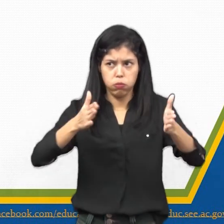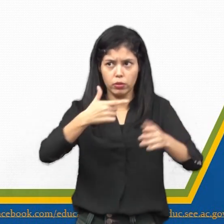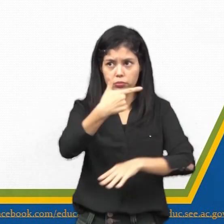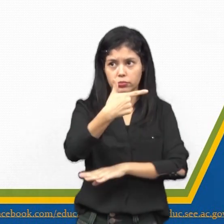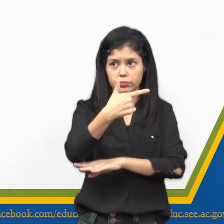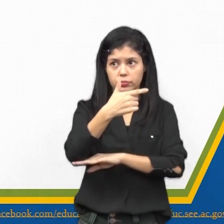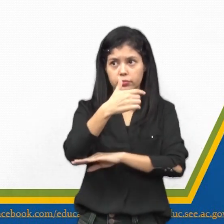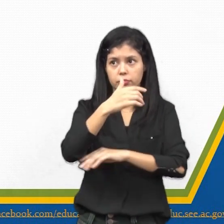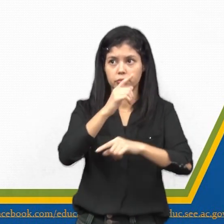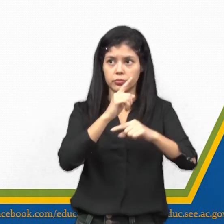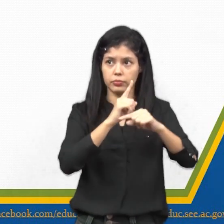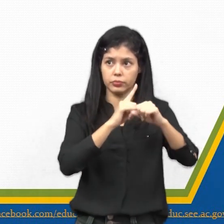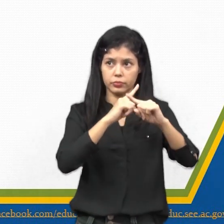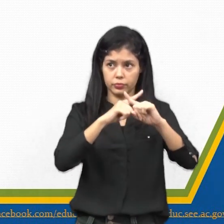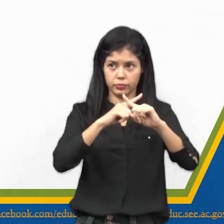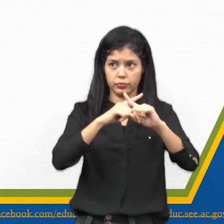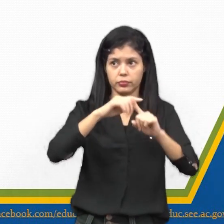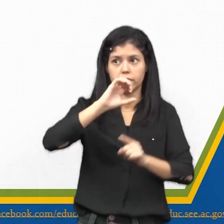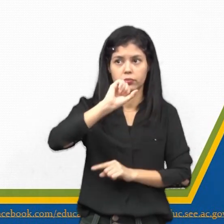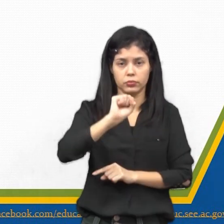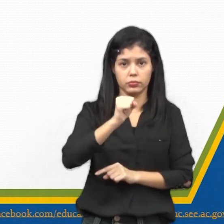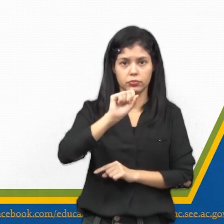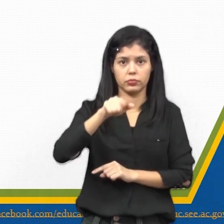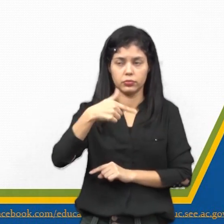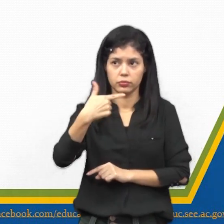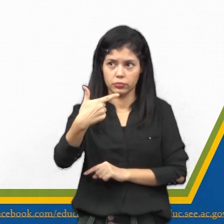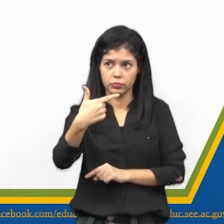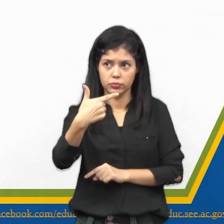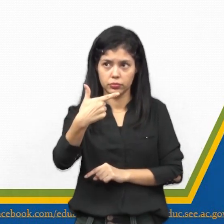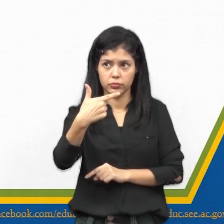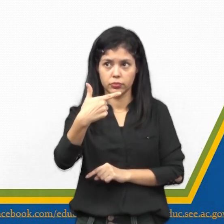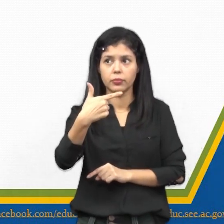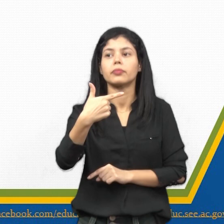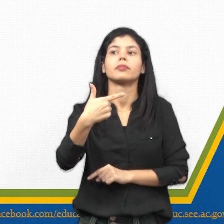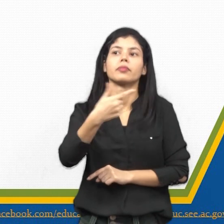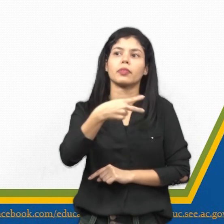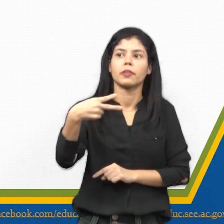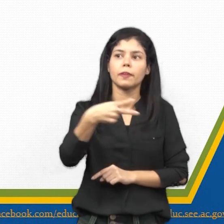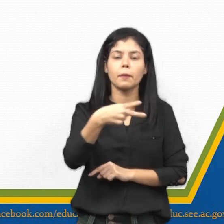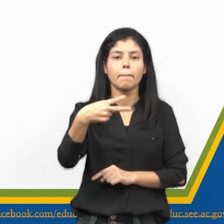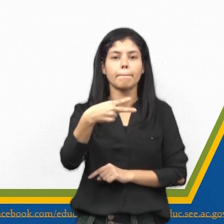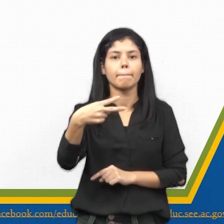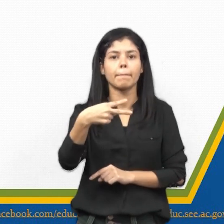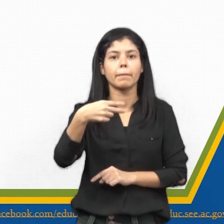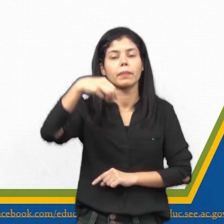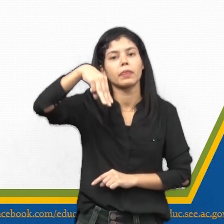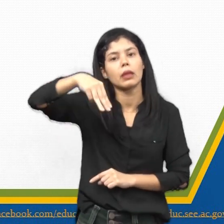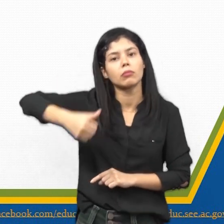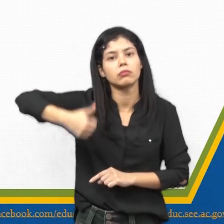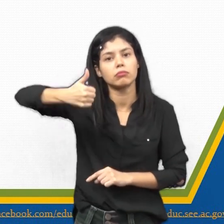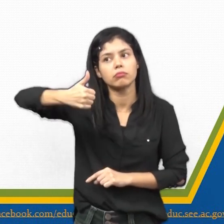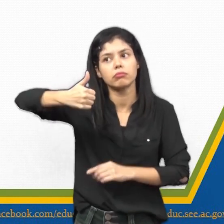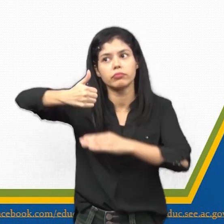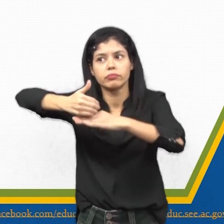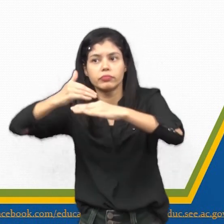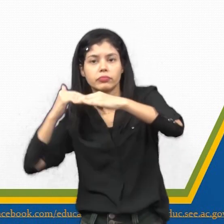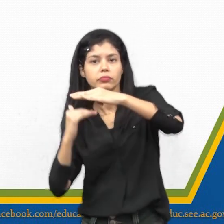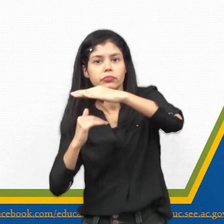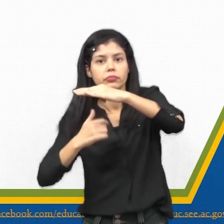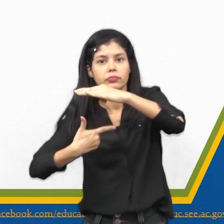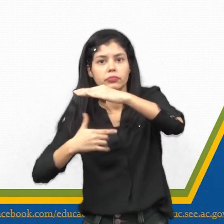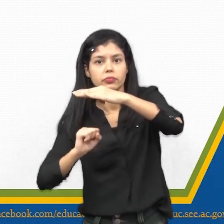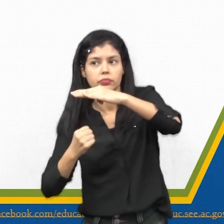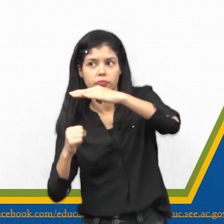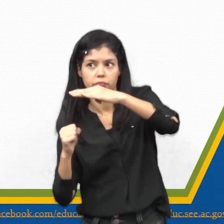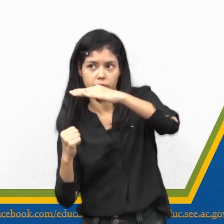atm, o volume 8,2 litros, a massa nós queremos encontrar, a massa